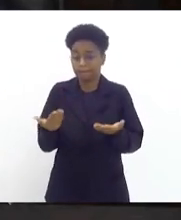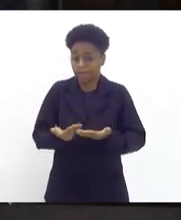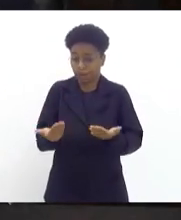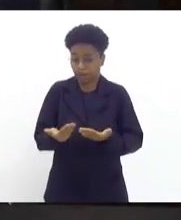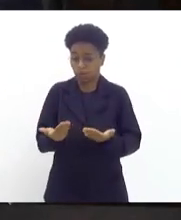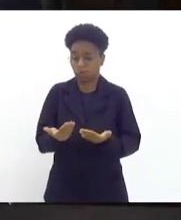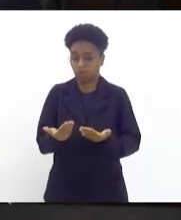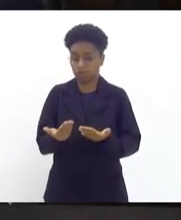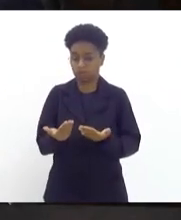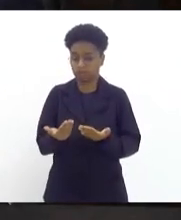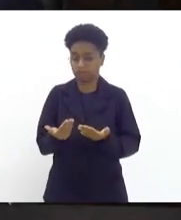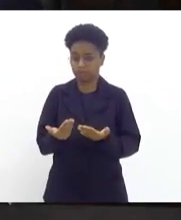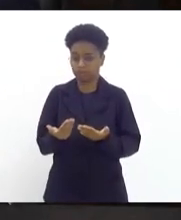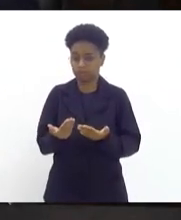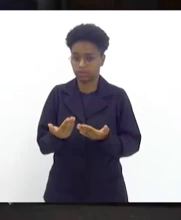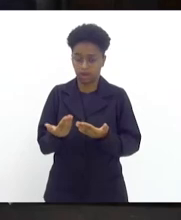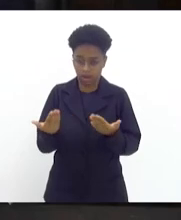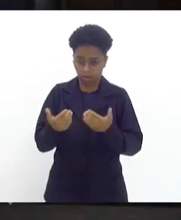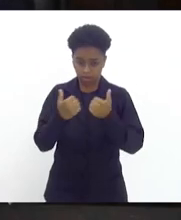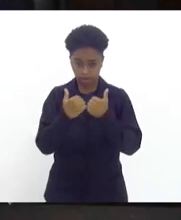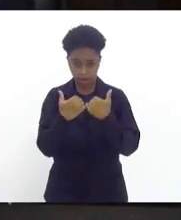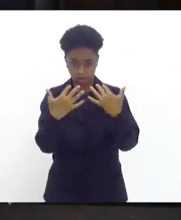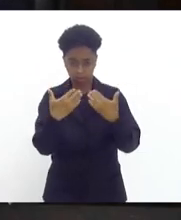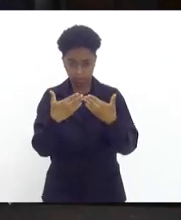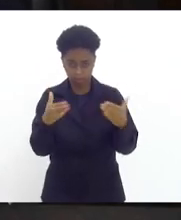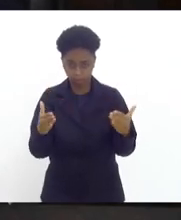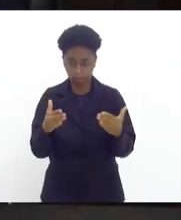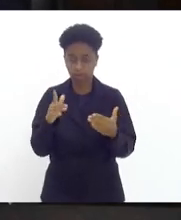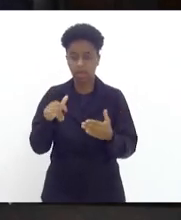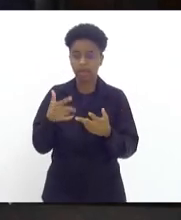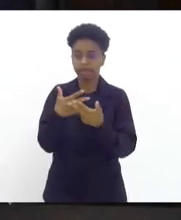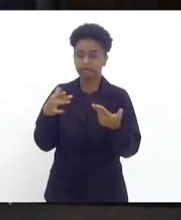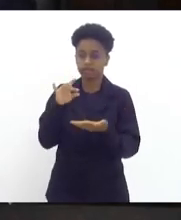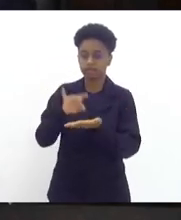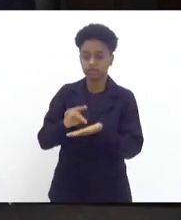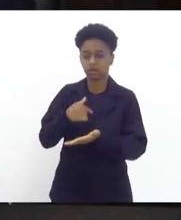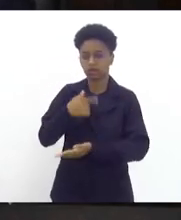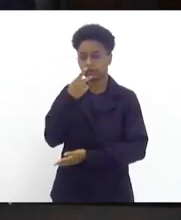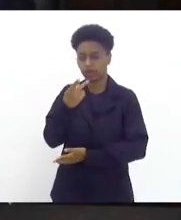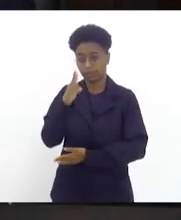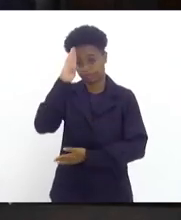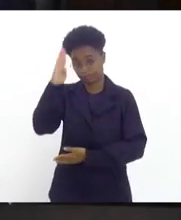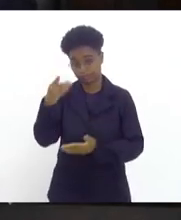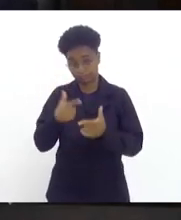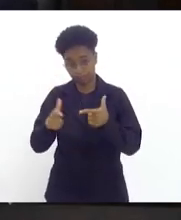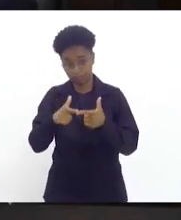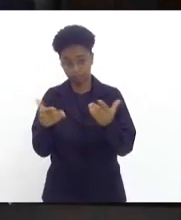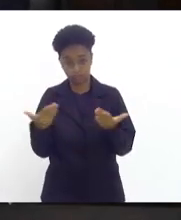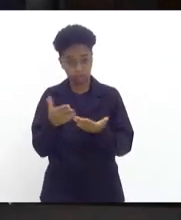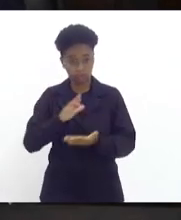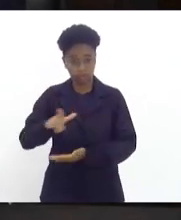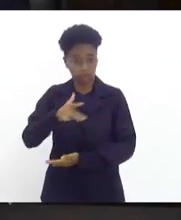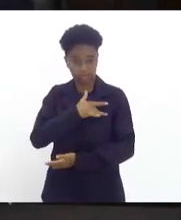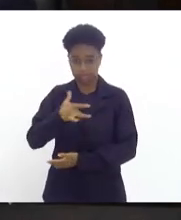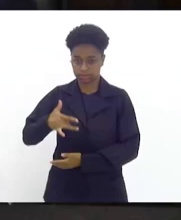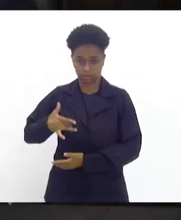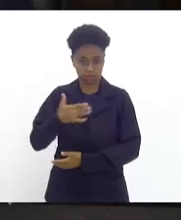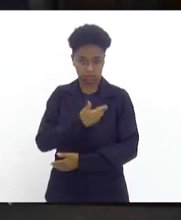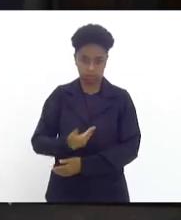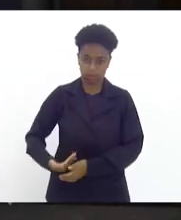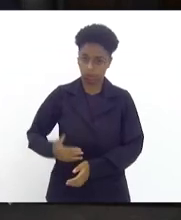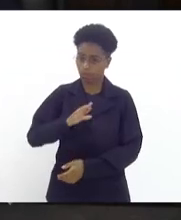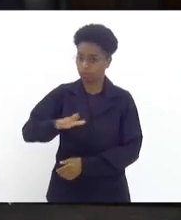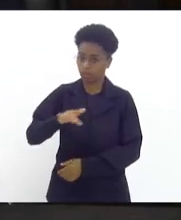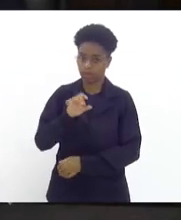fruto dessa audiência pública é algo que eu tenho dito principal problema do Rio de Janeiro hoje não é a saúde pública não